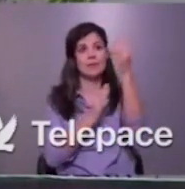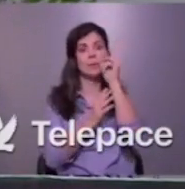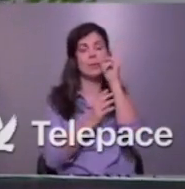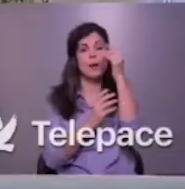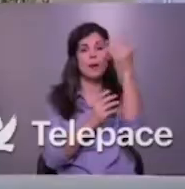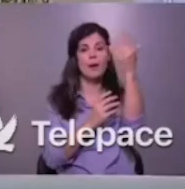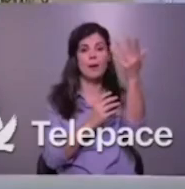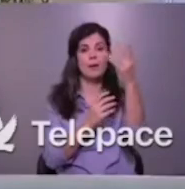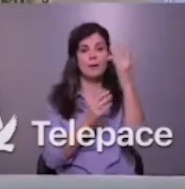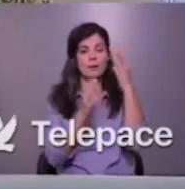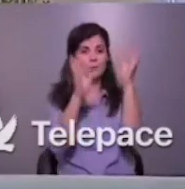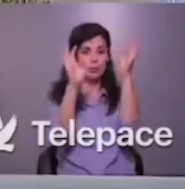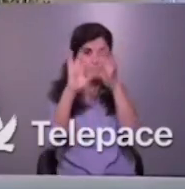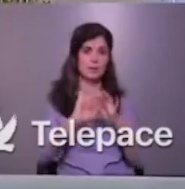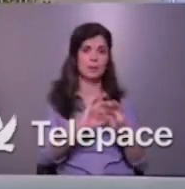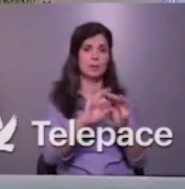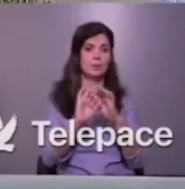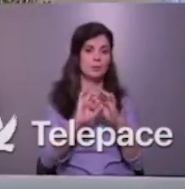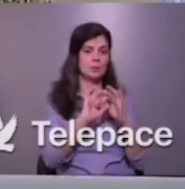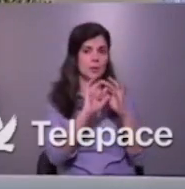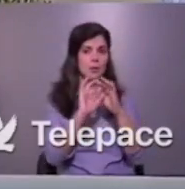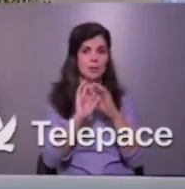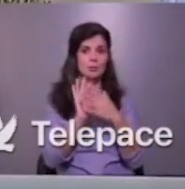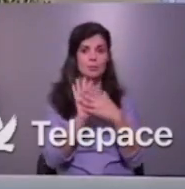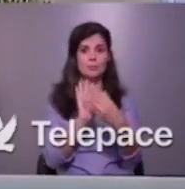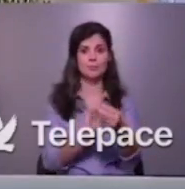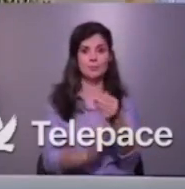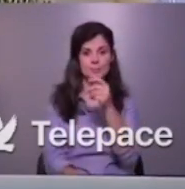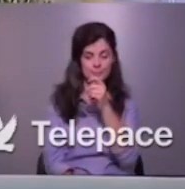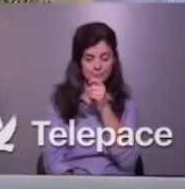saecula saeculorum.